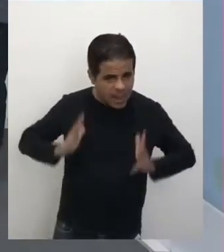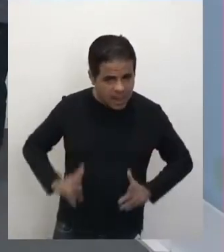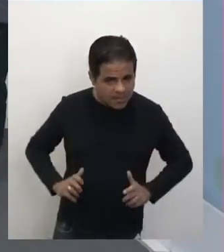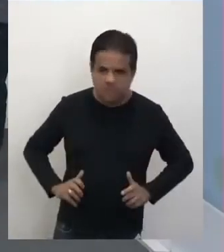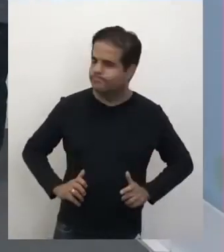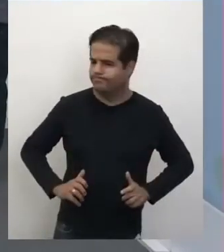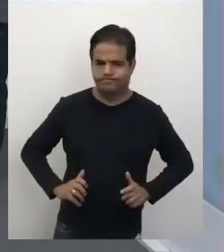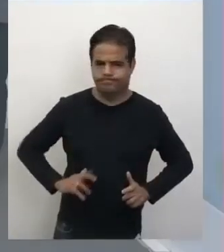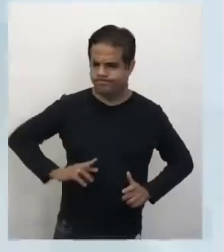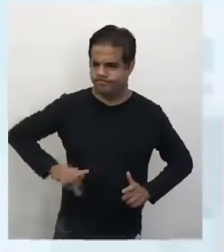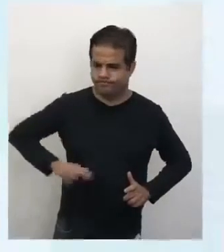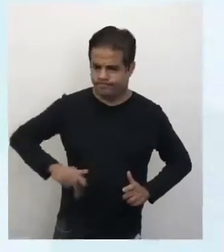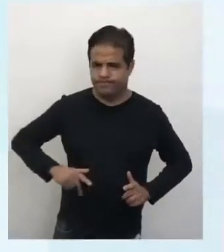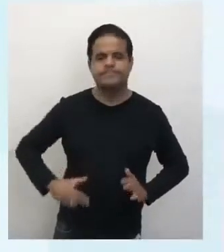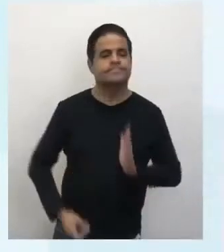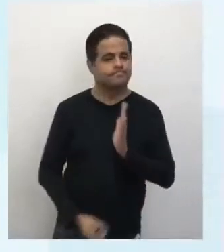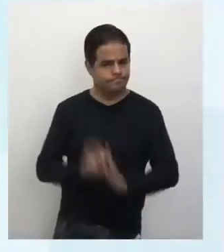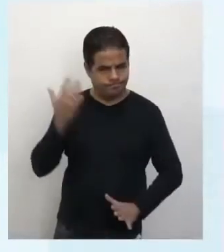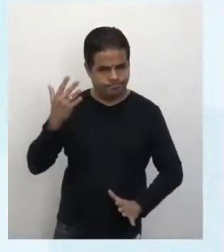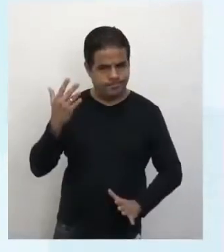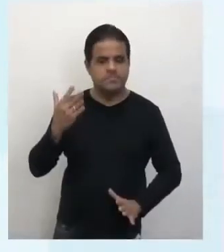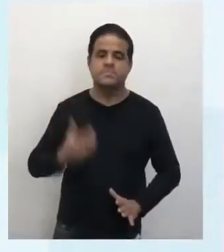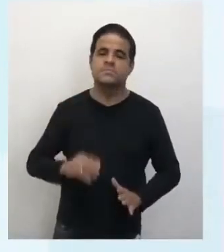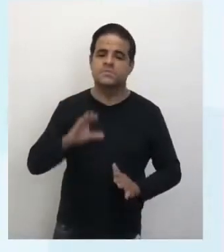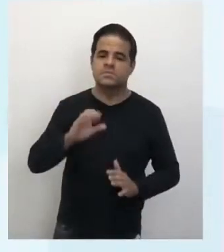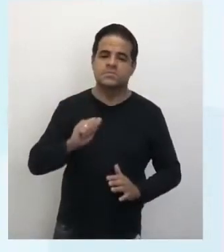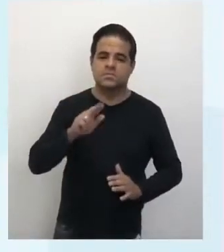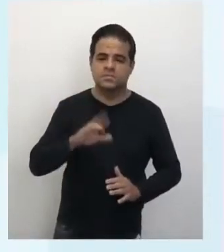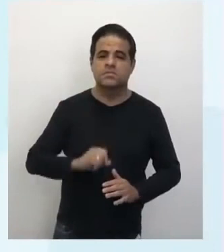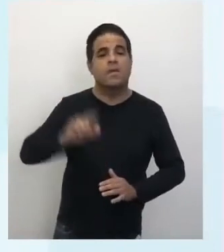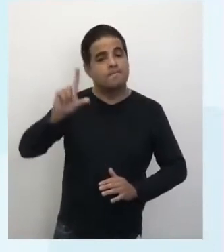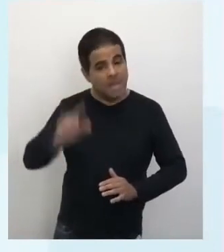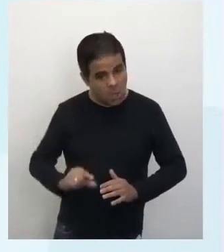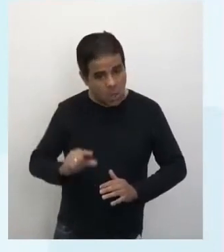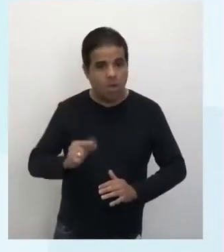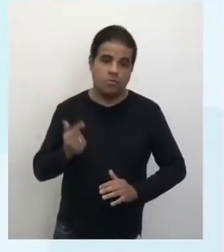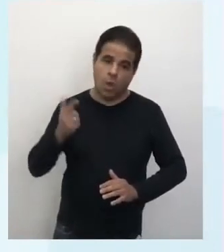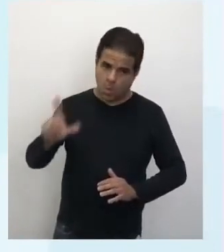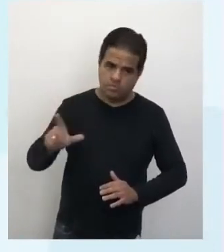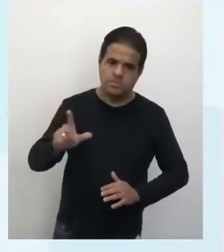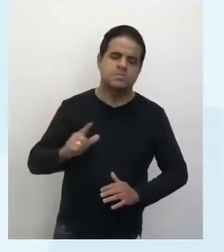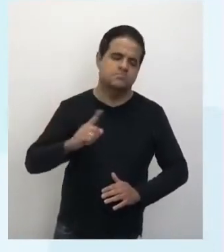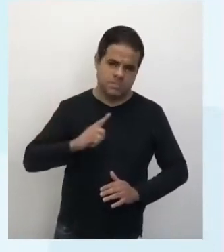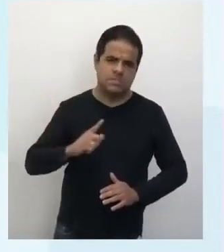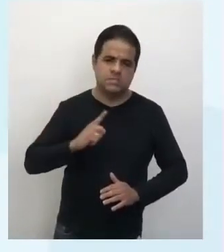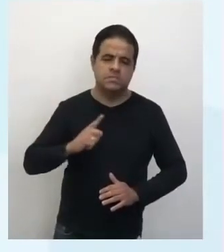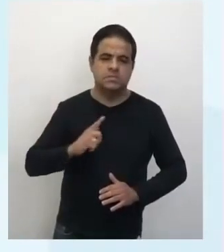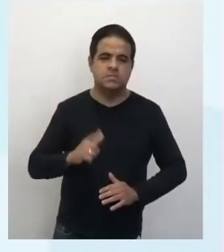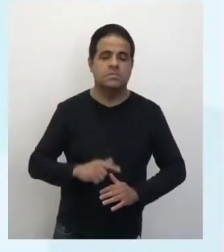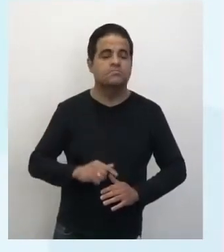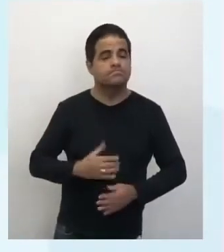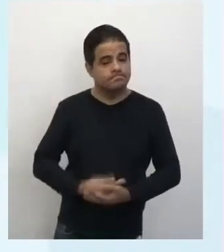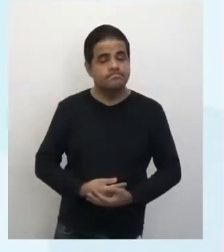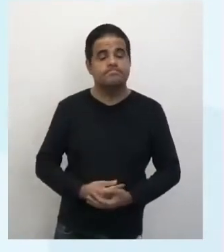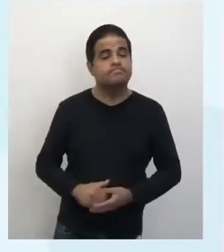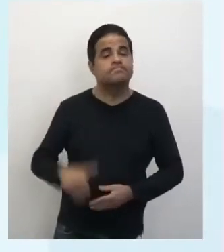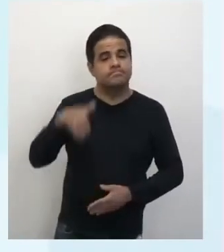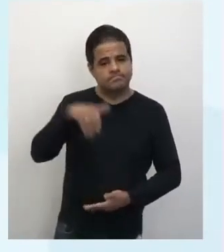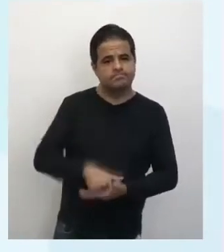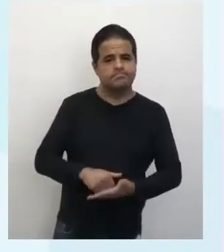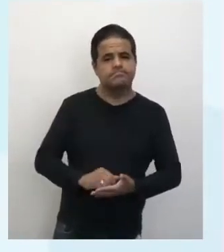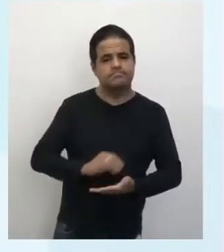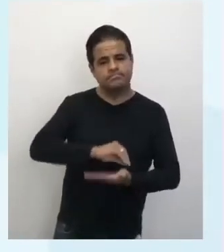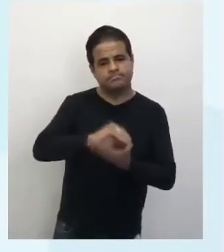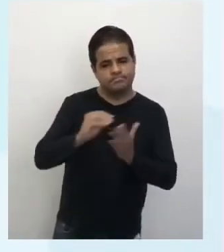gera também um certo poluente aí, menor do que, logicamente, uma termoelétrica, né? Legal, né? Então, aí tá dentro desses